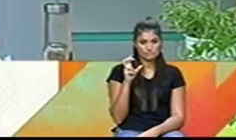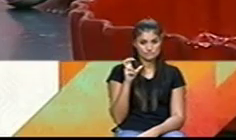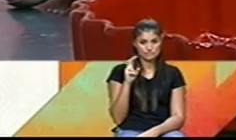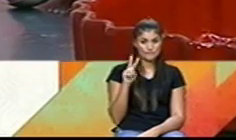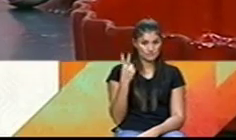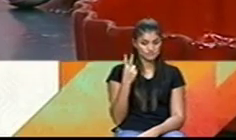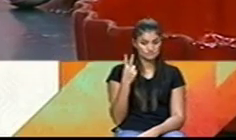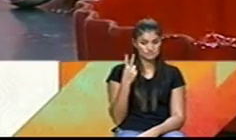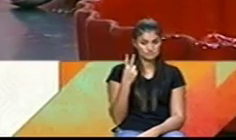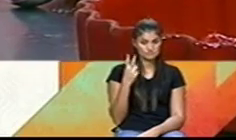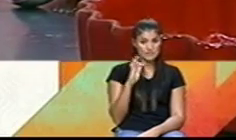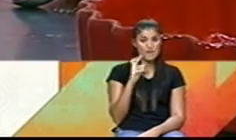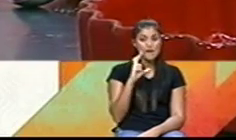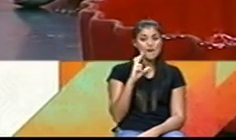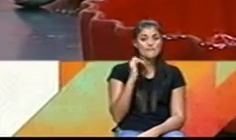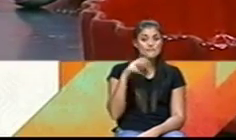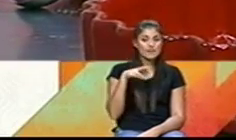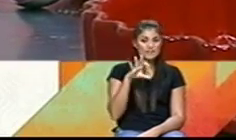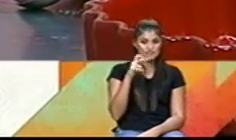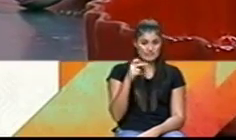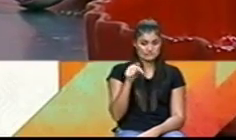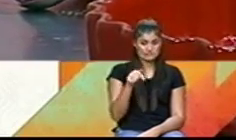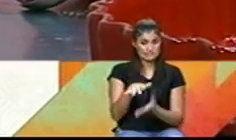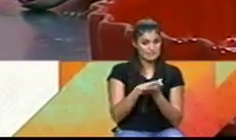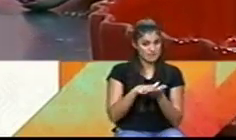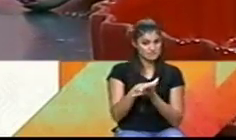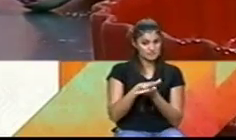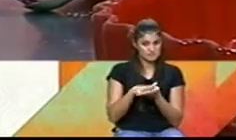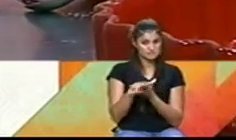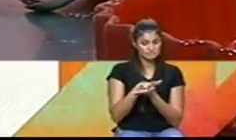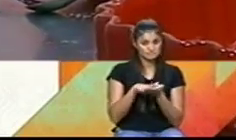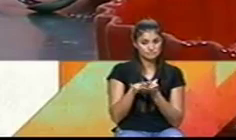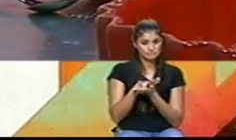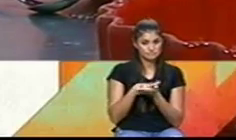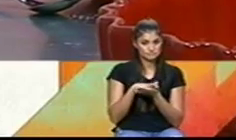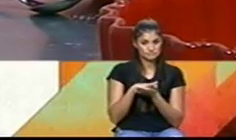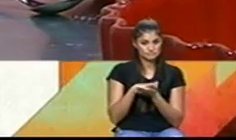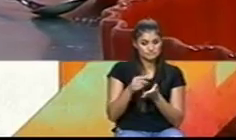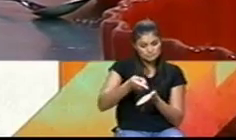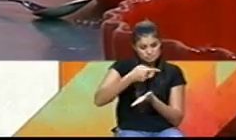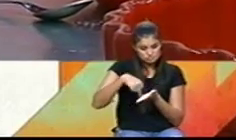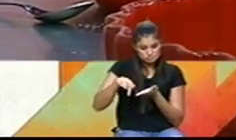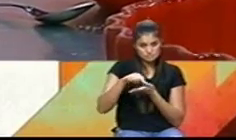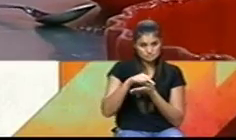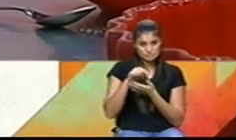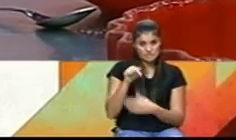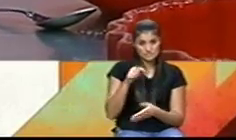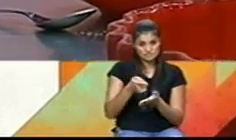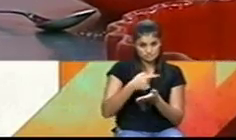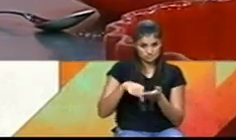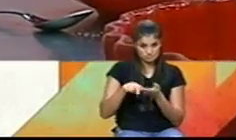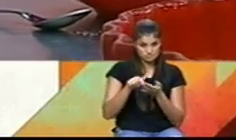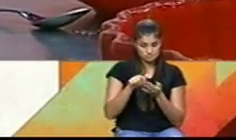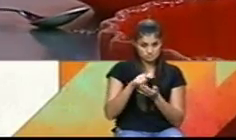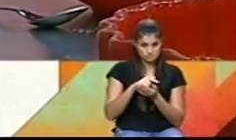Dois ovos inteiros. E a farinha. Isto vai ser a base da nossa tarte. Porrar, é? Esta tarte hoje vai ser